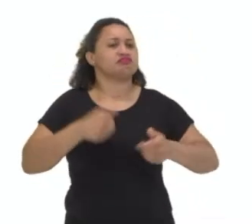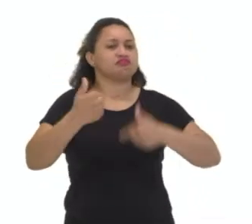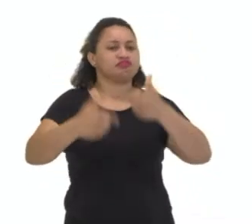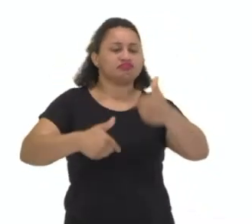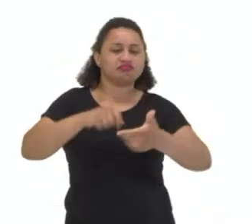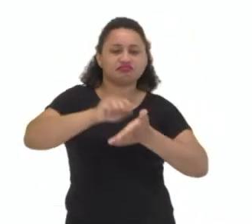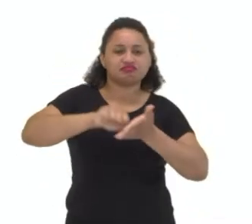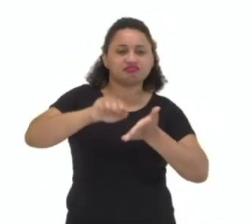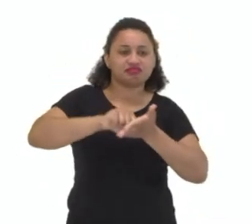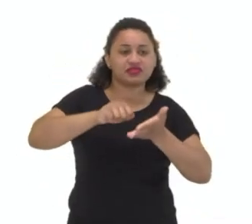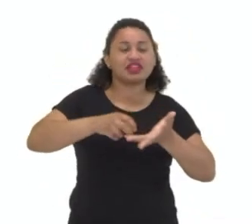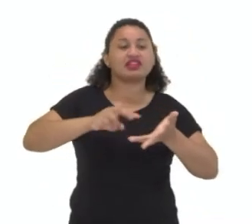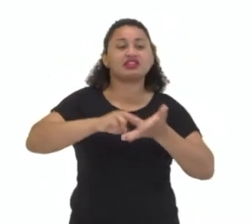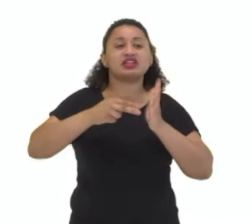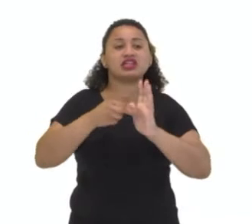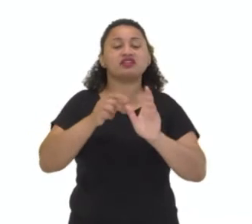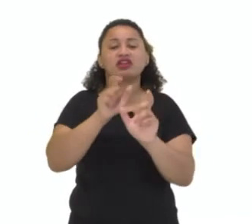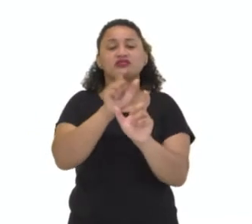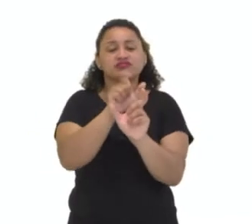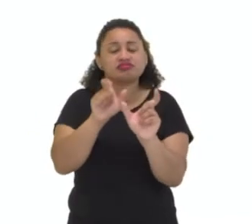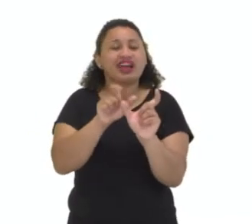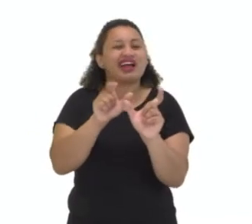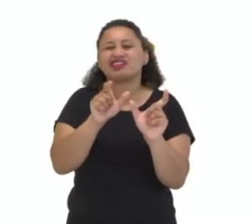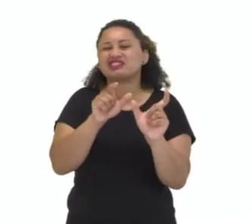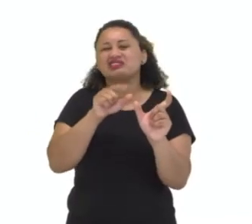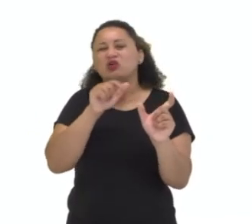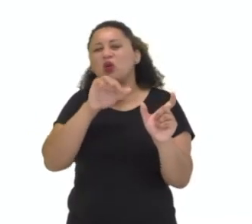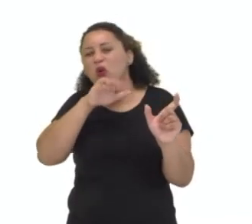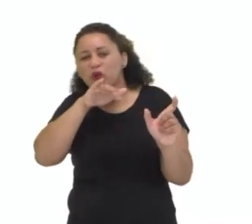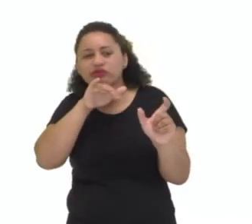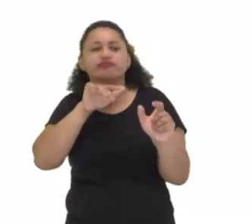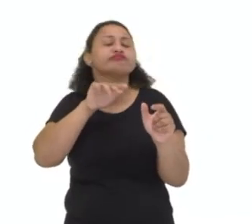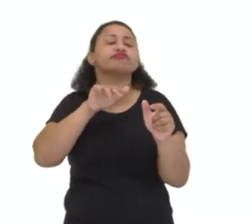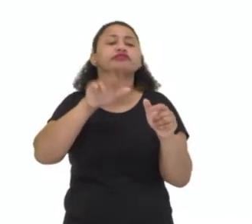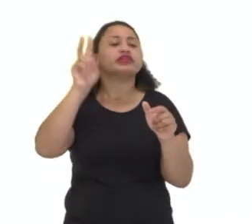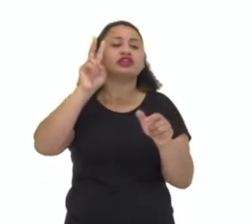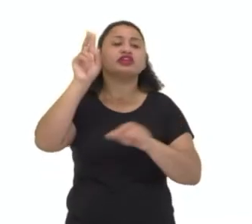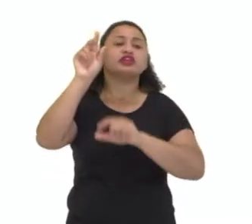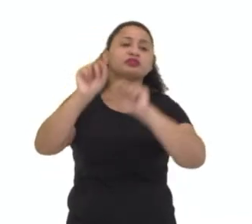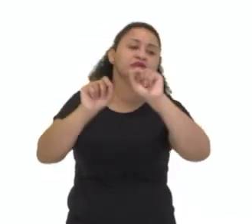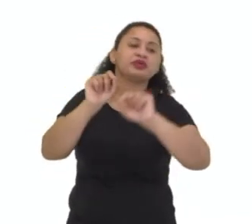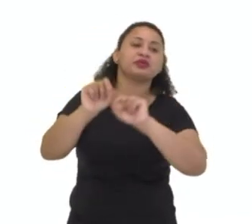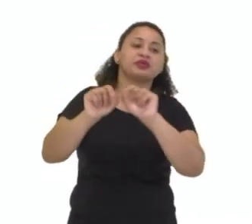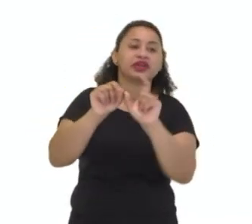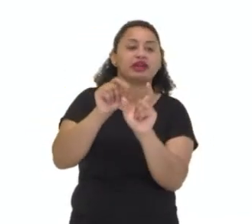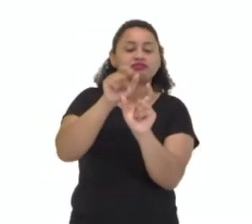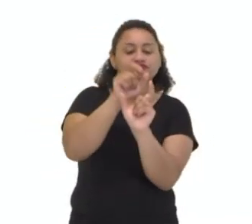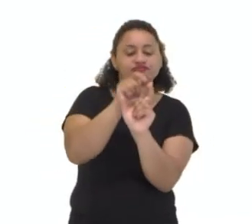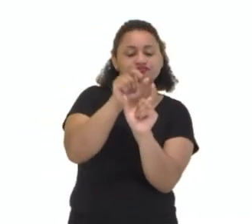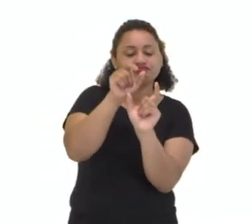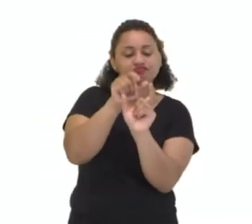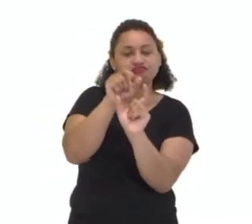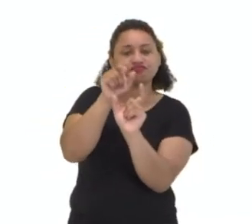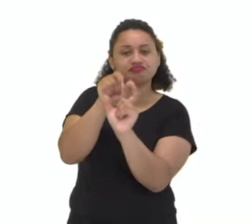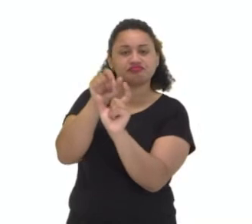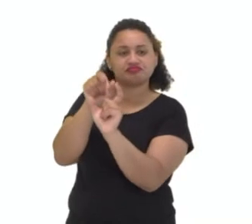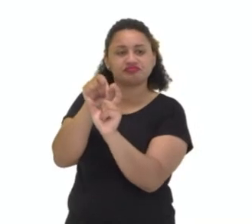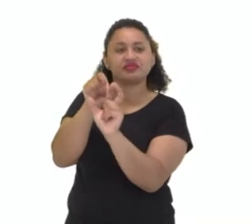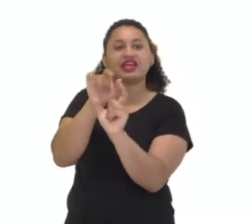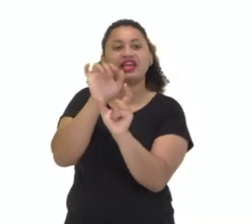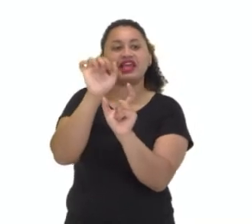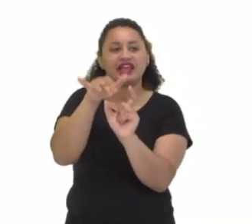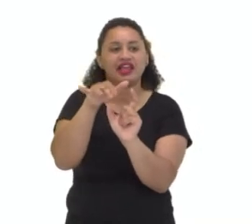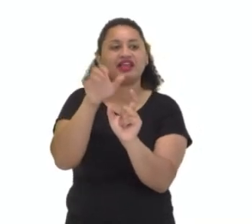que são expressões negativas, e recorre ao quê? A esses morfemas, no caso aqui, prefixos,